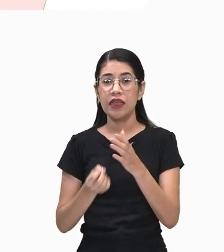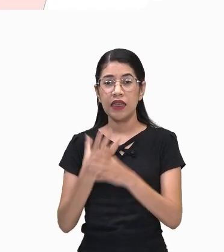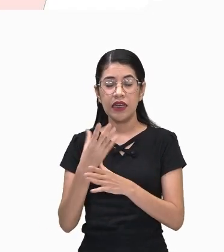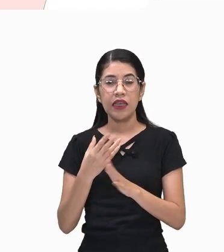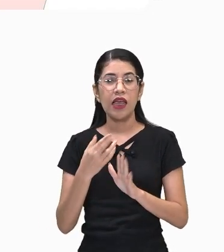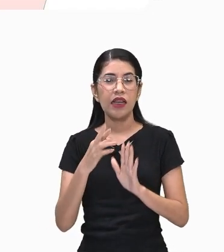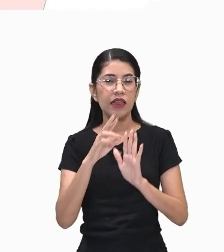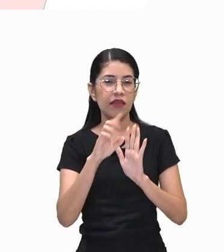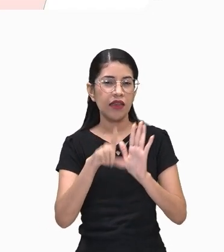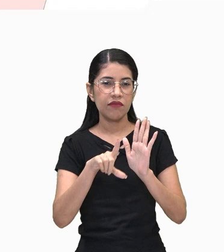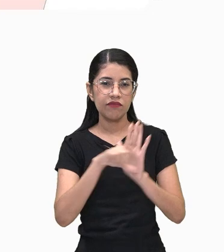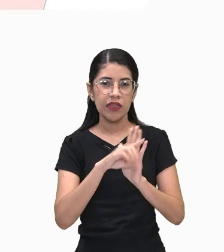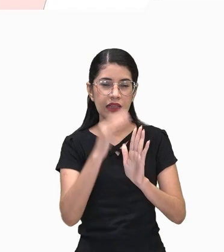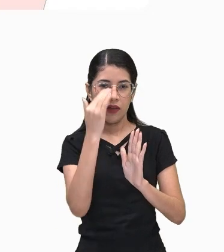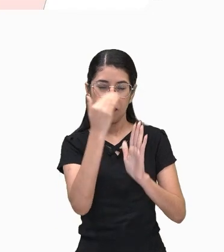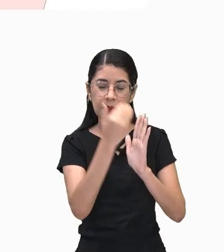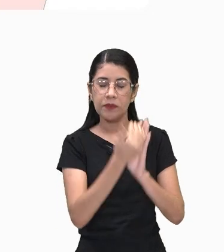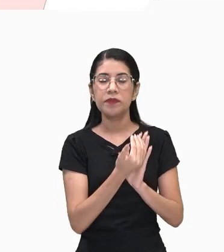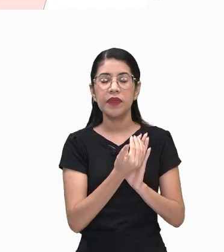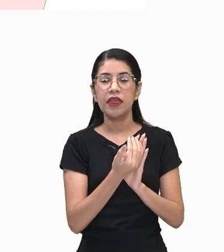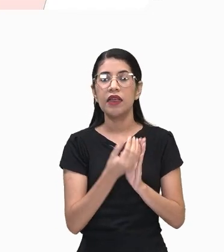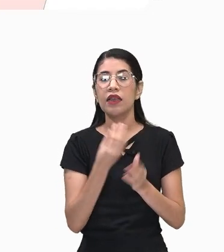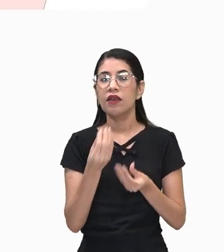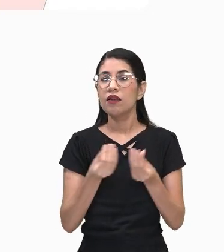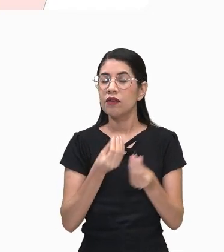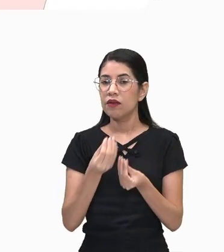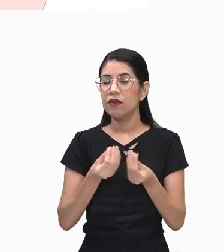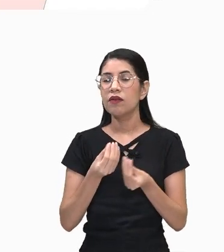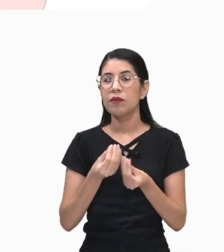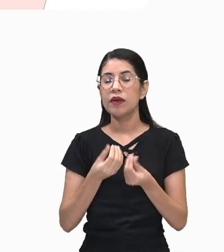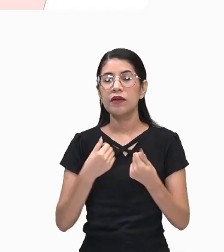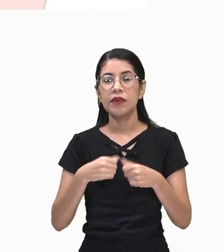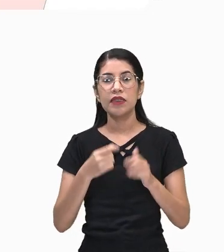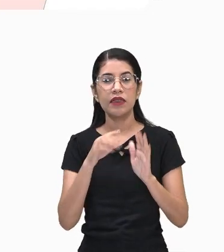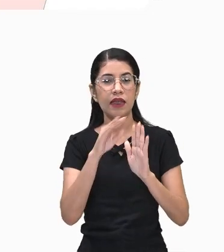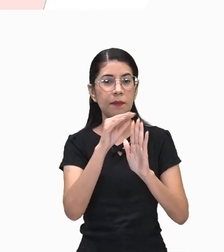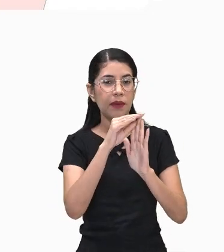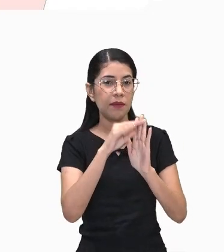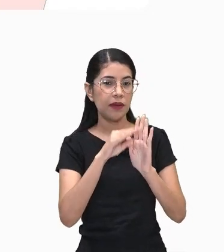regulamentado, ele vai pensar ali, ele deve contemplar